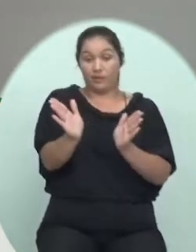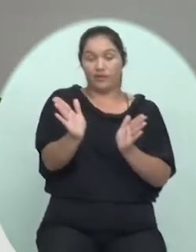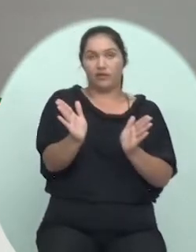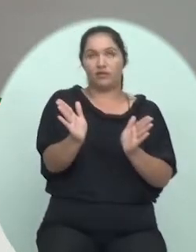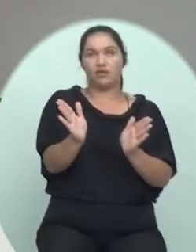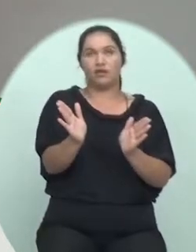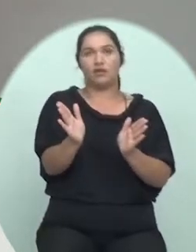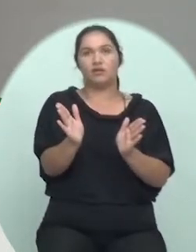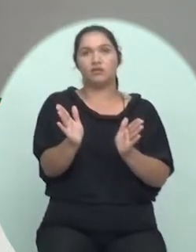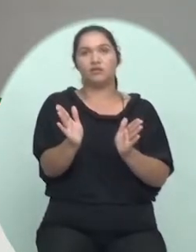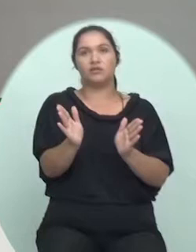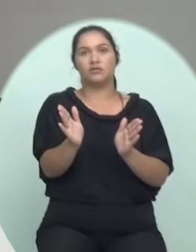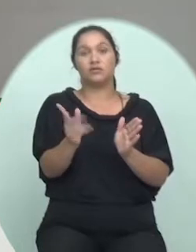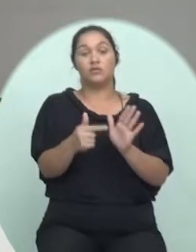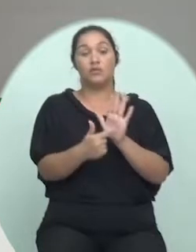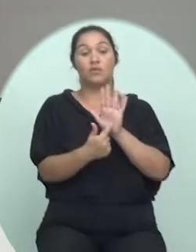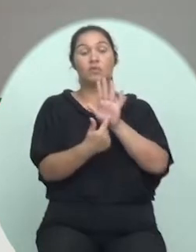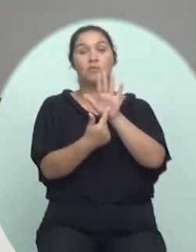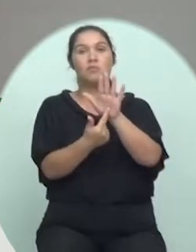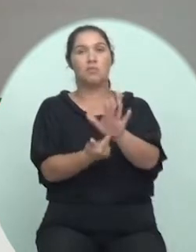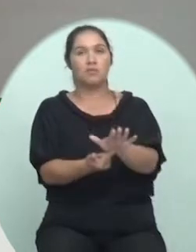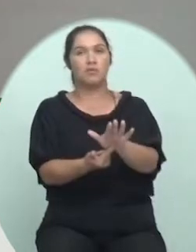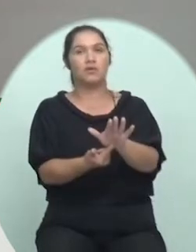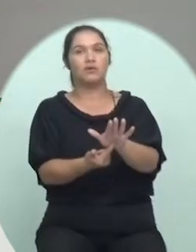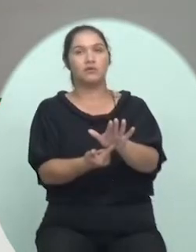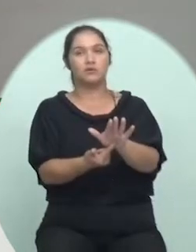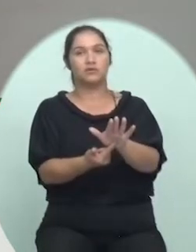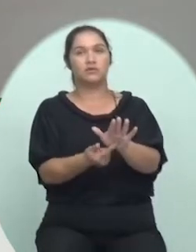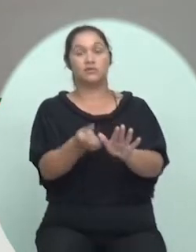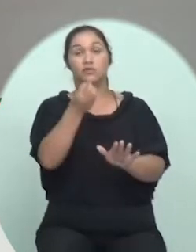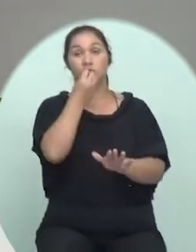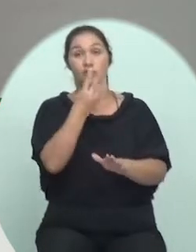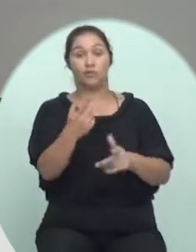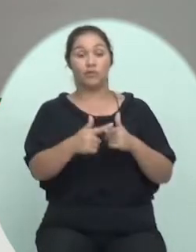esses preceitos que nós todos levamos